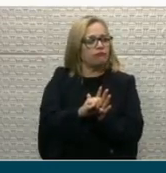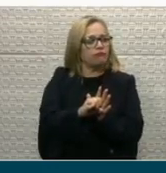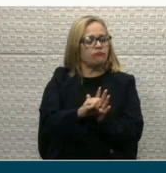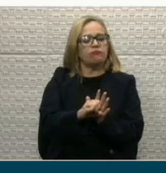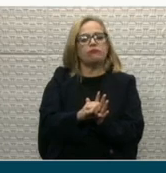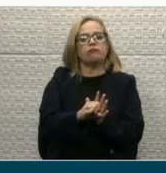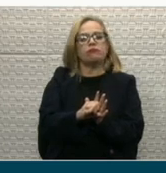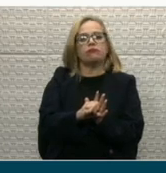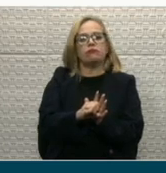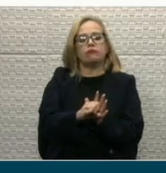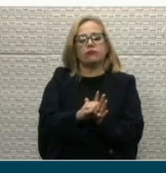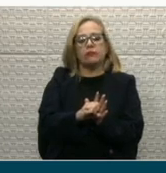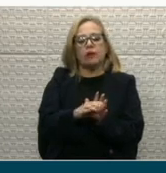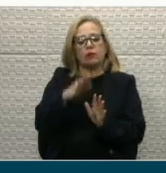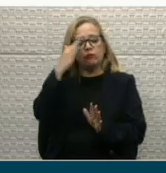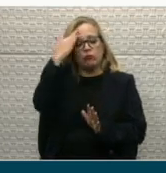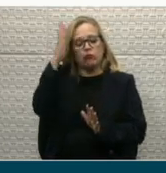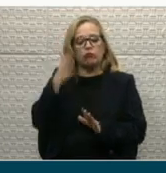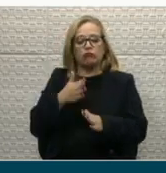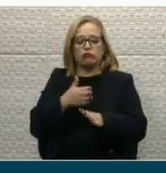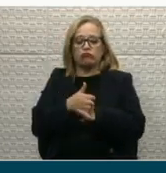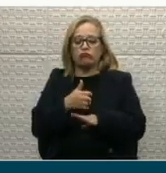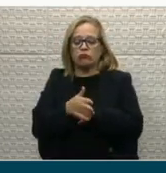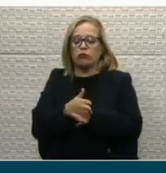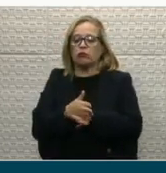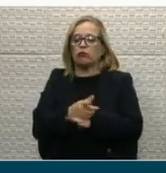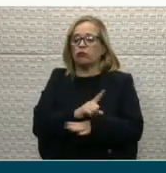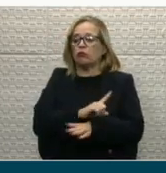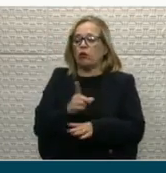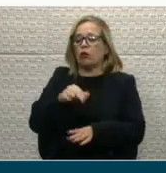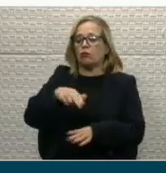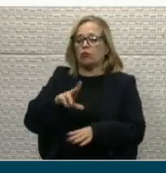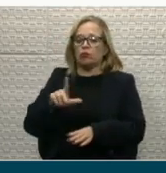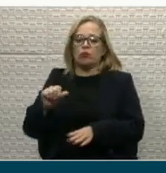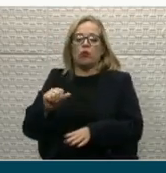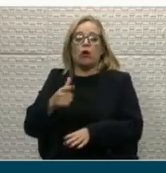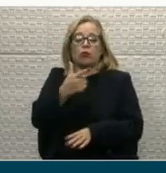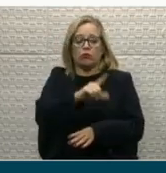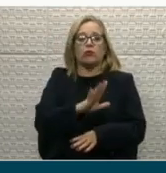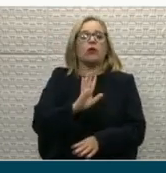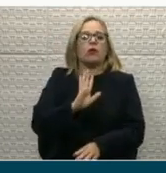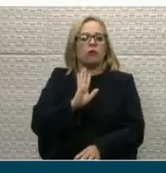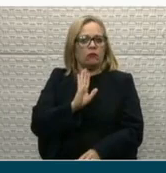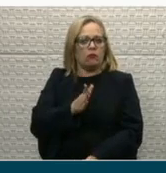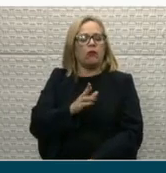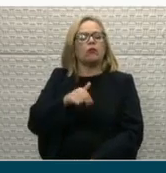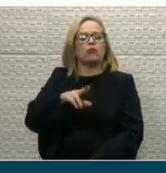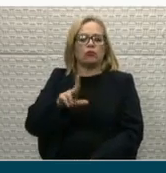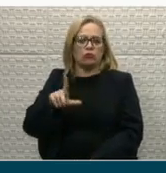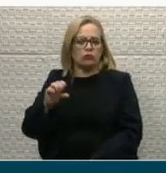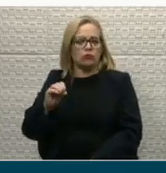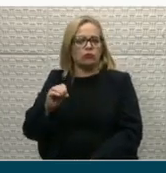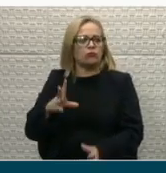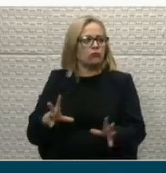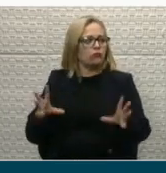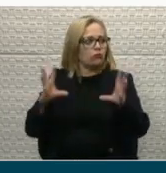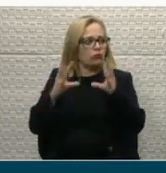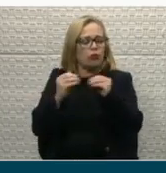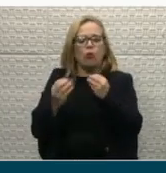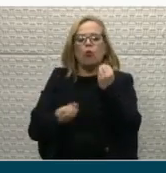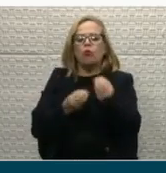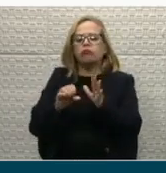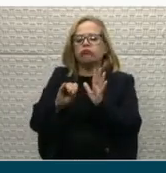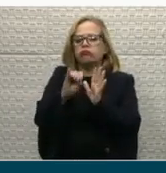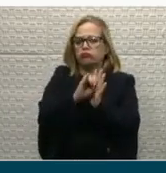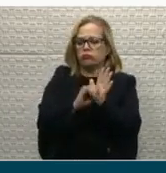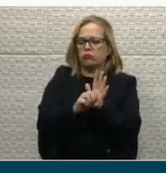a diagonal principal contém as entradas que são não nulas, todas as demais são nulas. Então, em síntese, como que eu